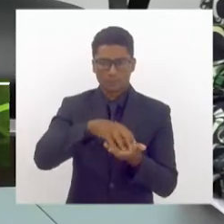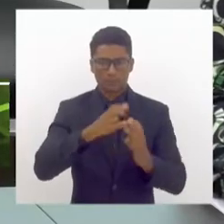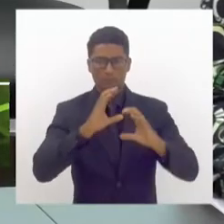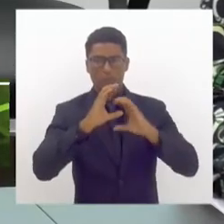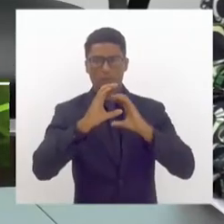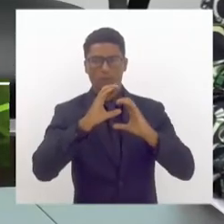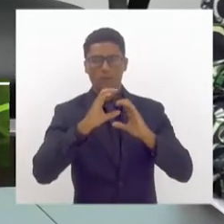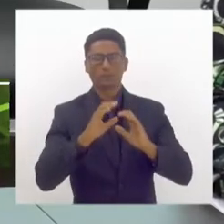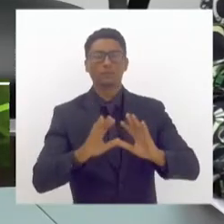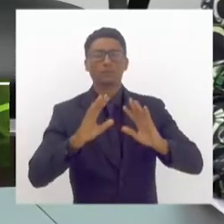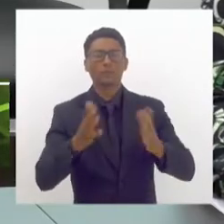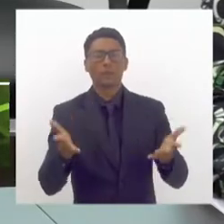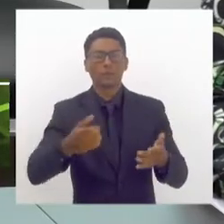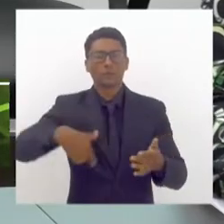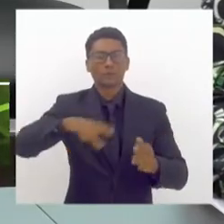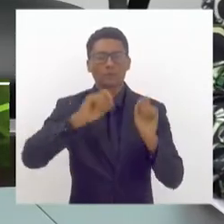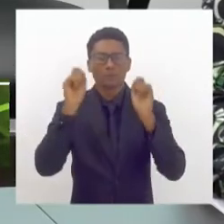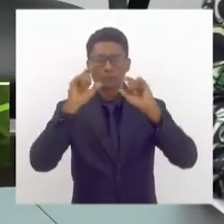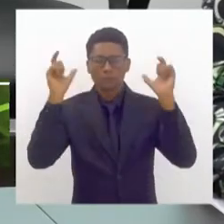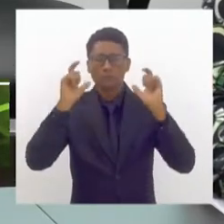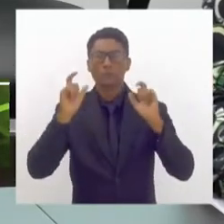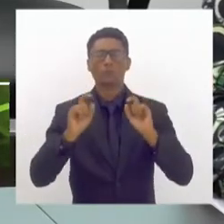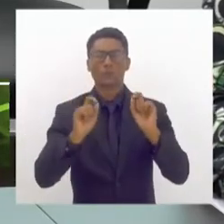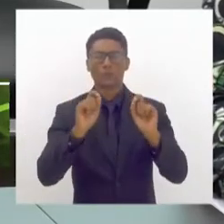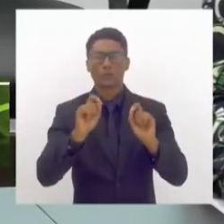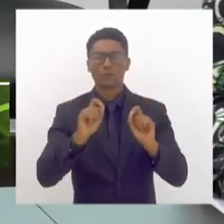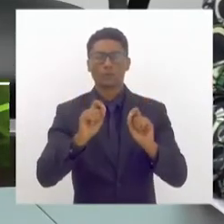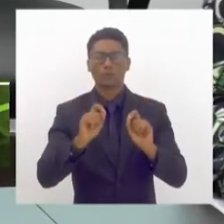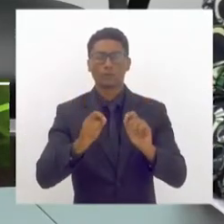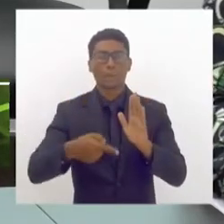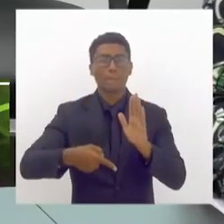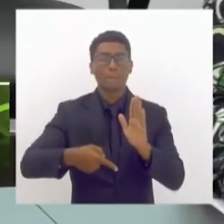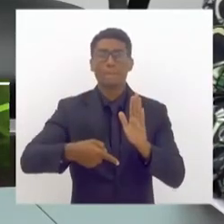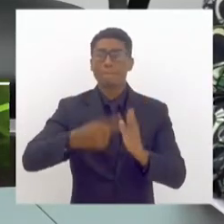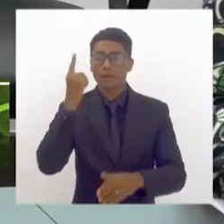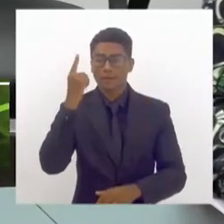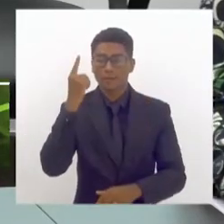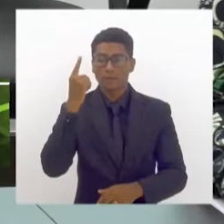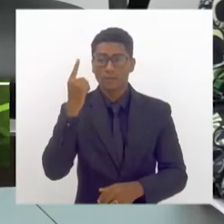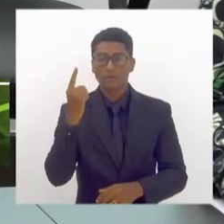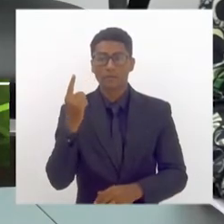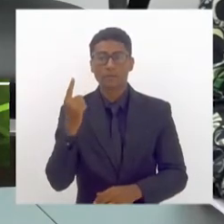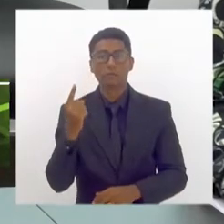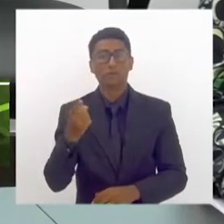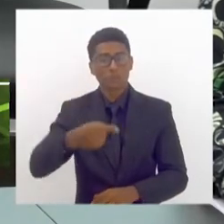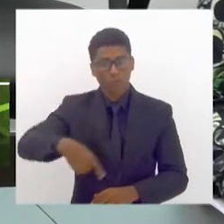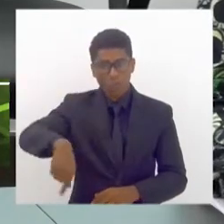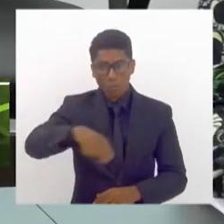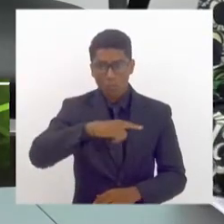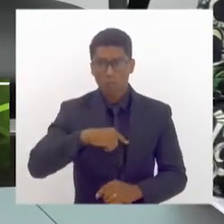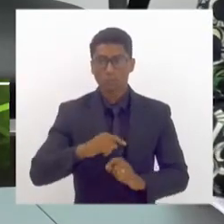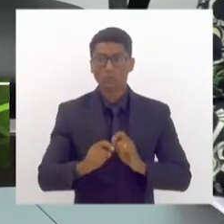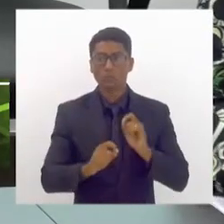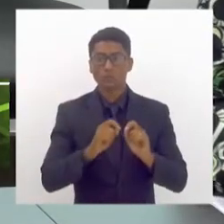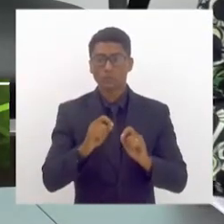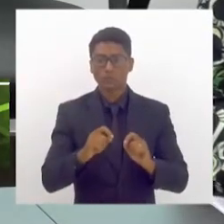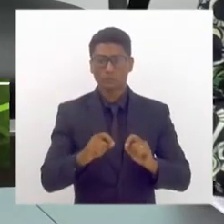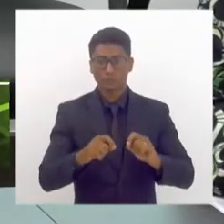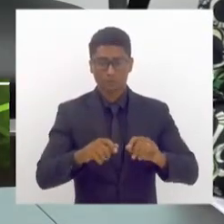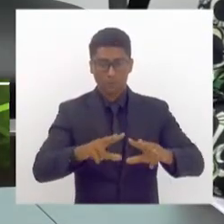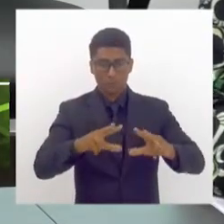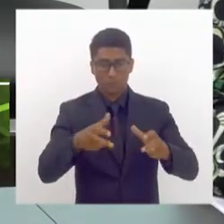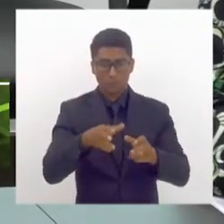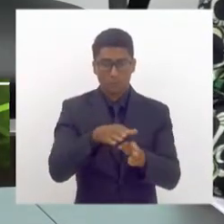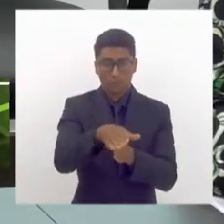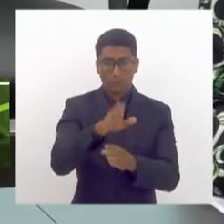para a gente esse ano é que, pela primeira vez em todos esses anos, a gente começou a receber no Conselho Estadual de